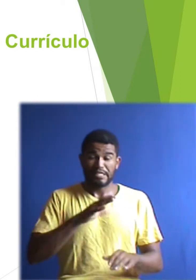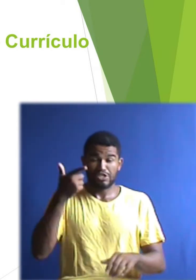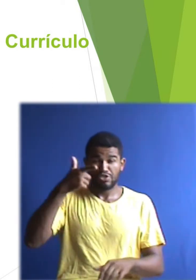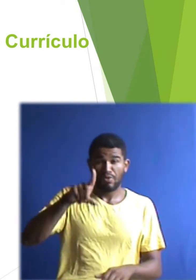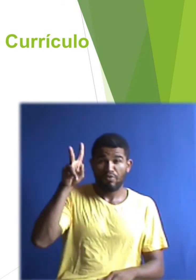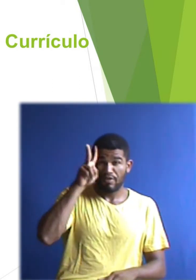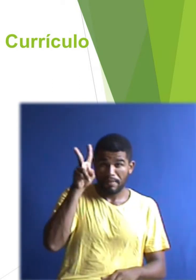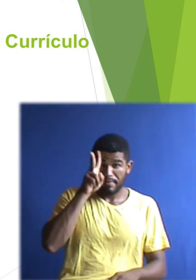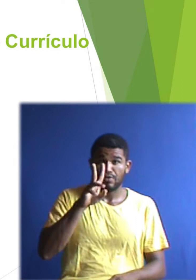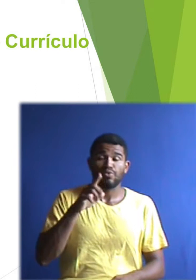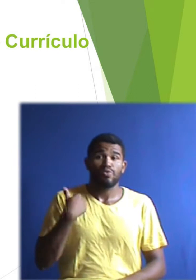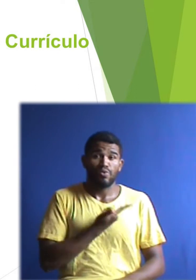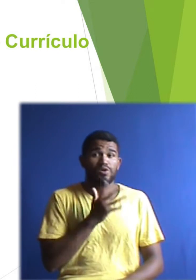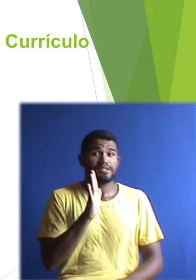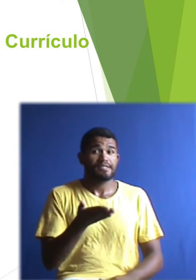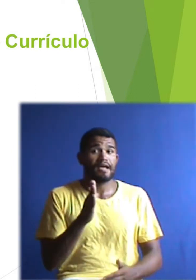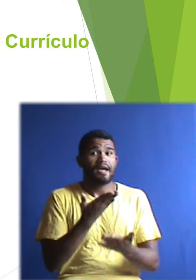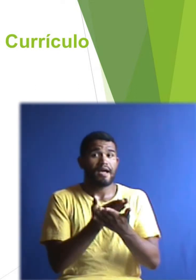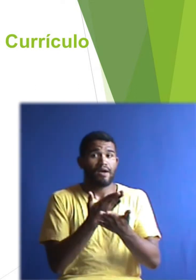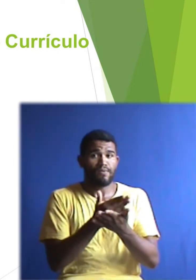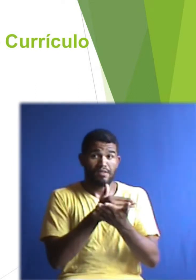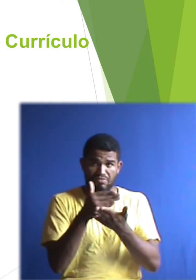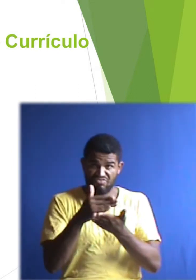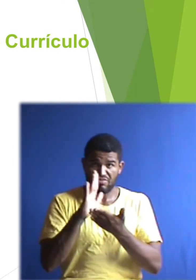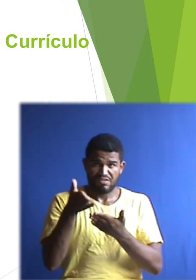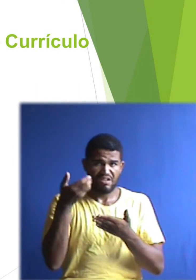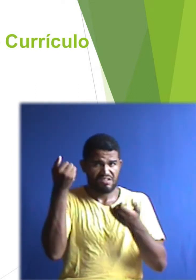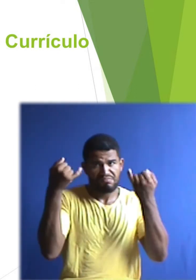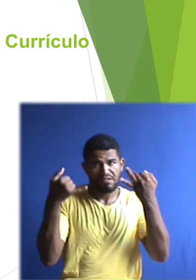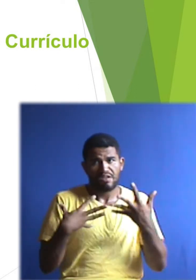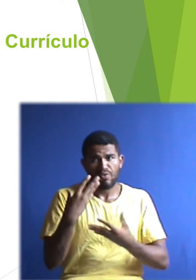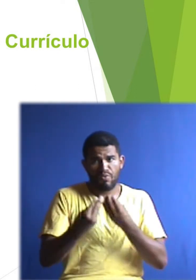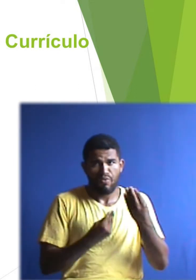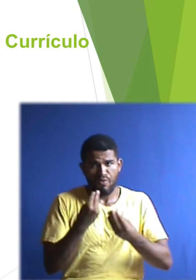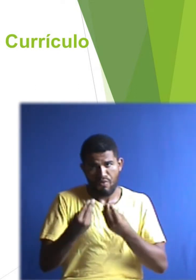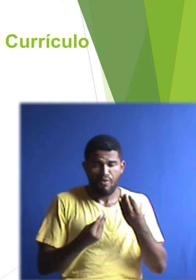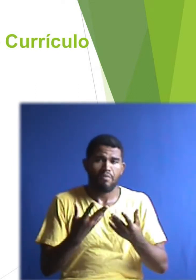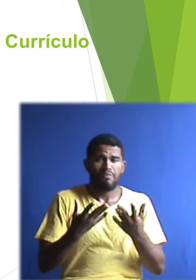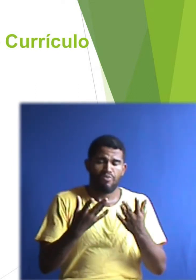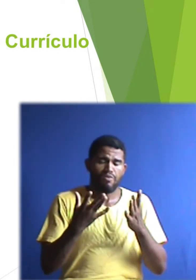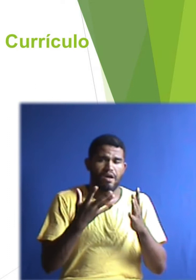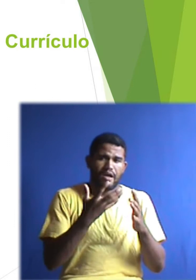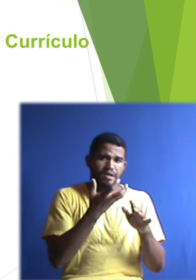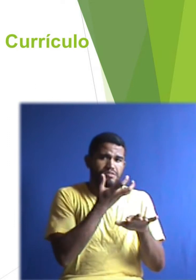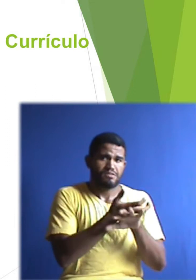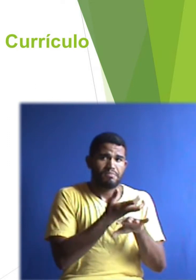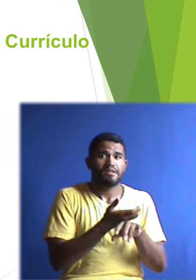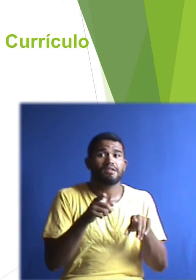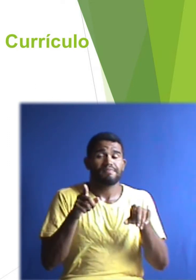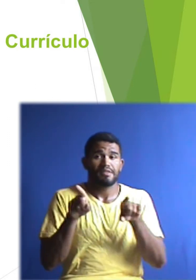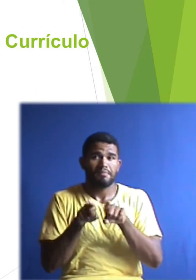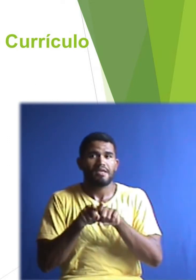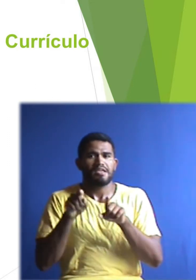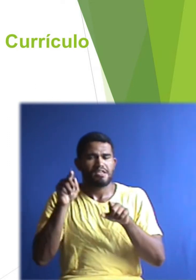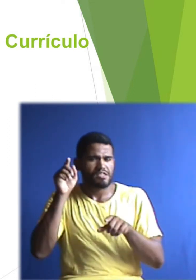recapitulando, nós já tivemos nossa aula introdutória, né? Discutimos e fizemos uma reflexão sobre o ensino de língua